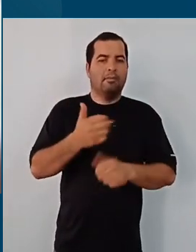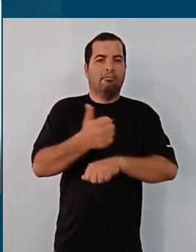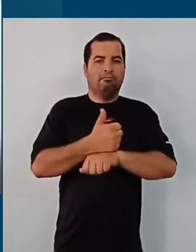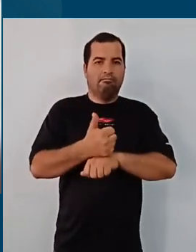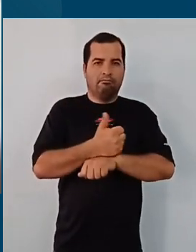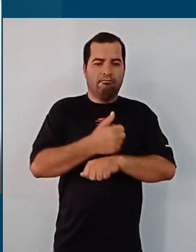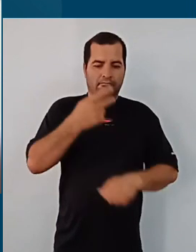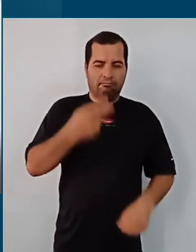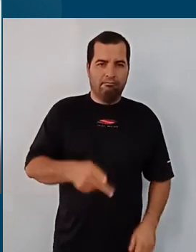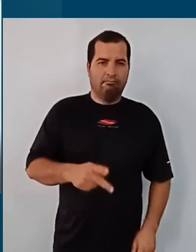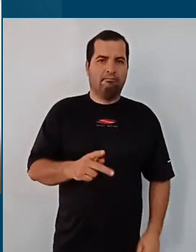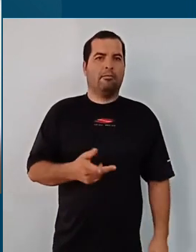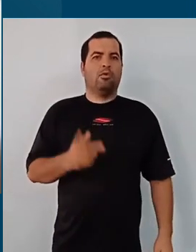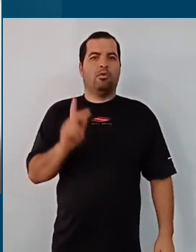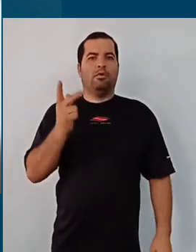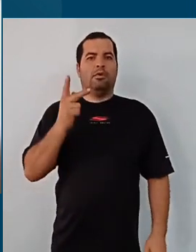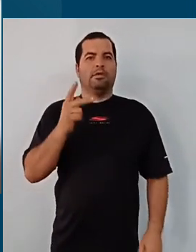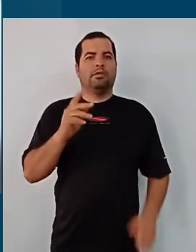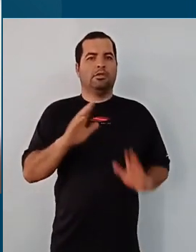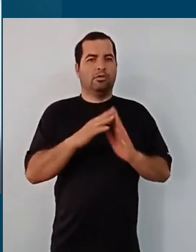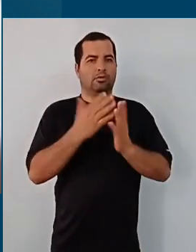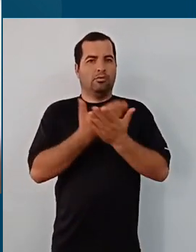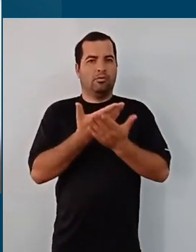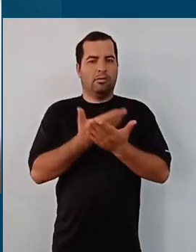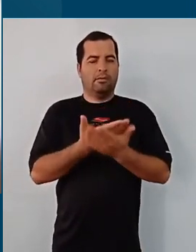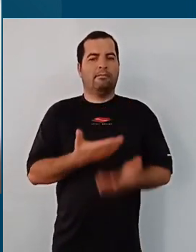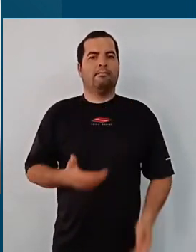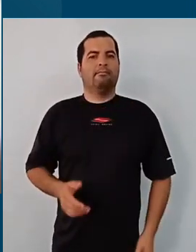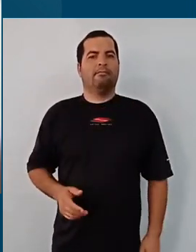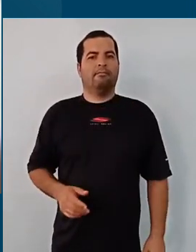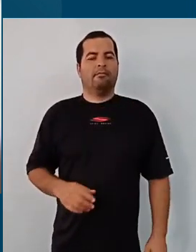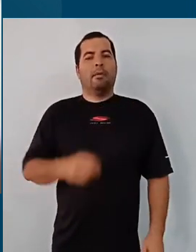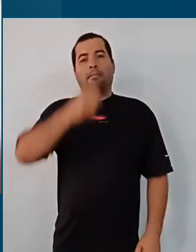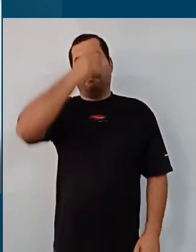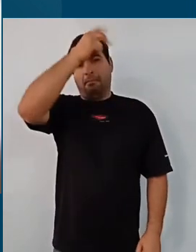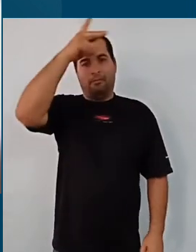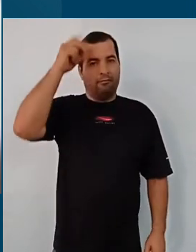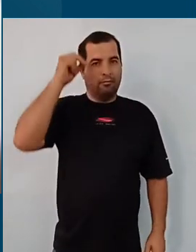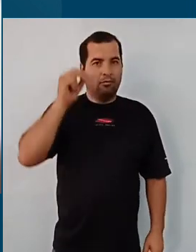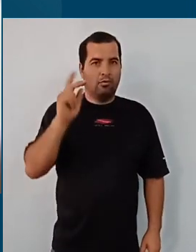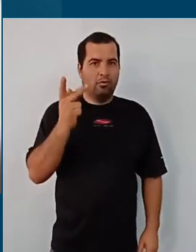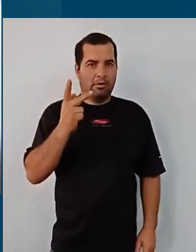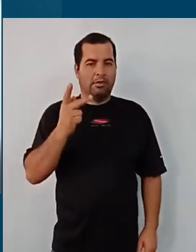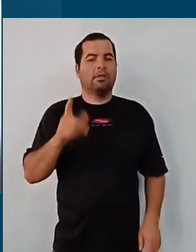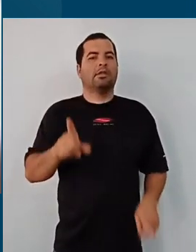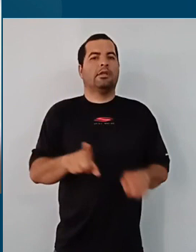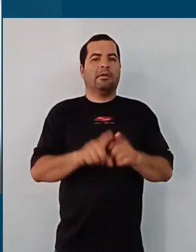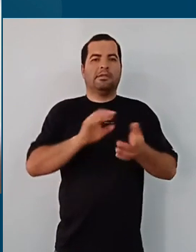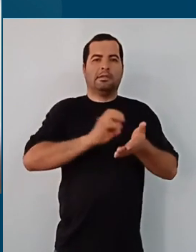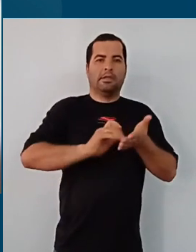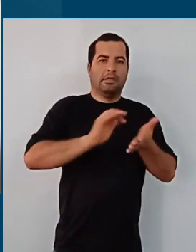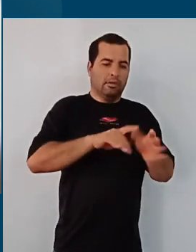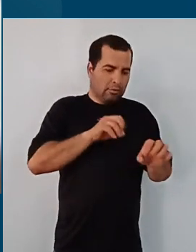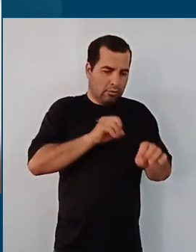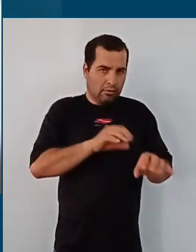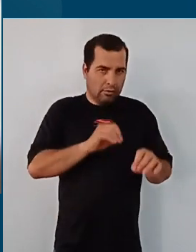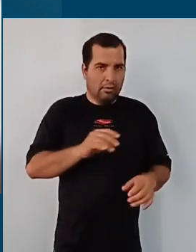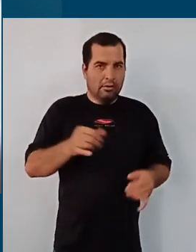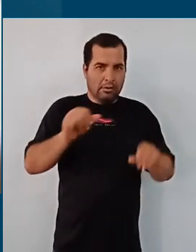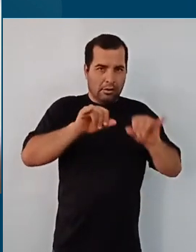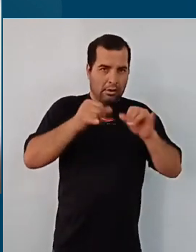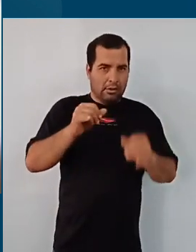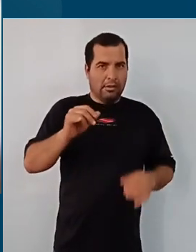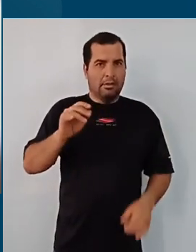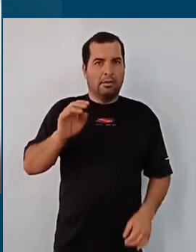da educação municipal. Este evento também é realizado pela Prefeitura de Hortolândia por meio da Secretaria de Educação, Ciência